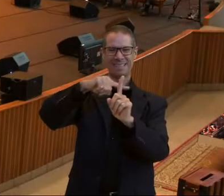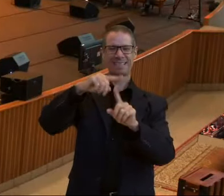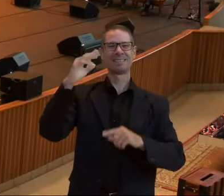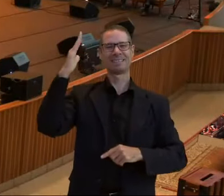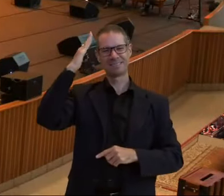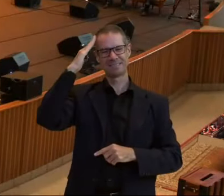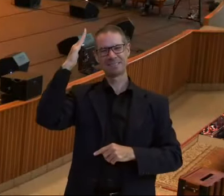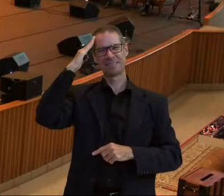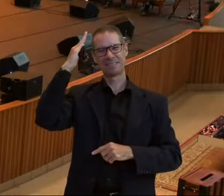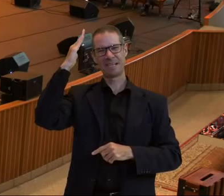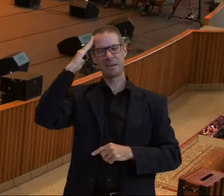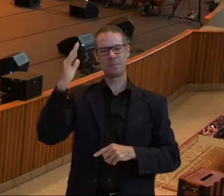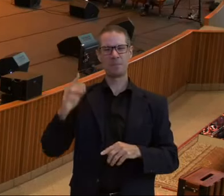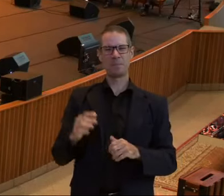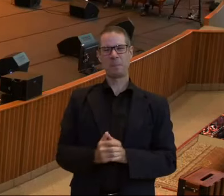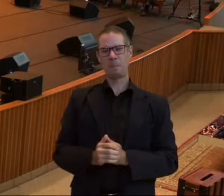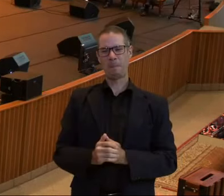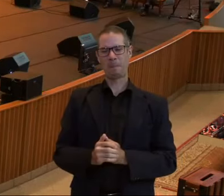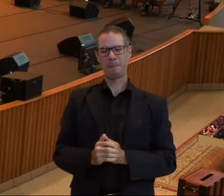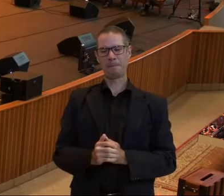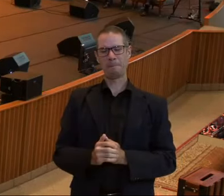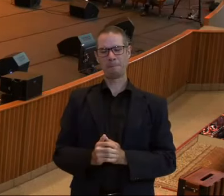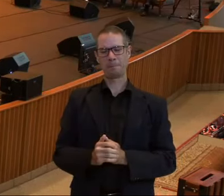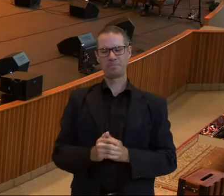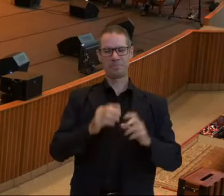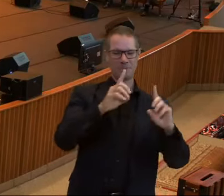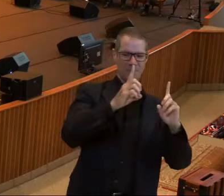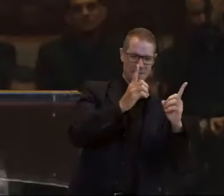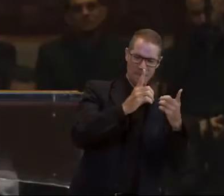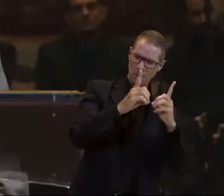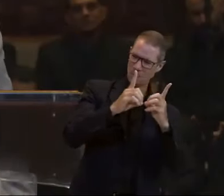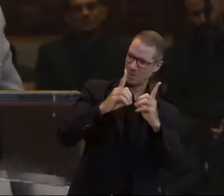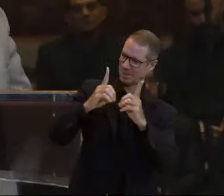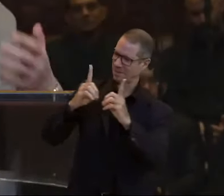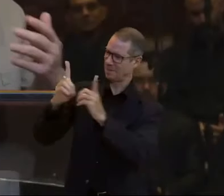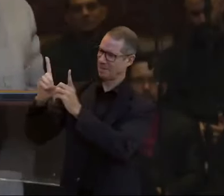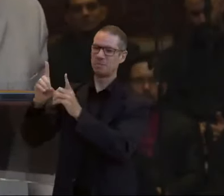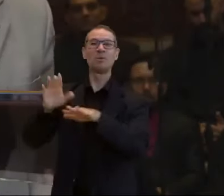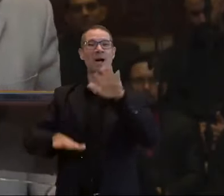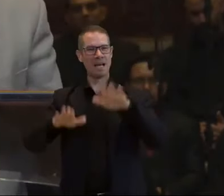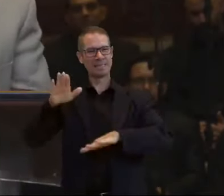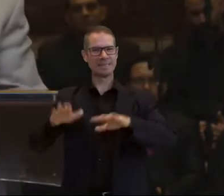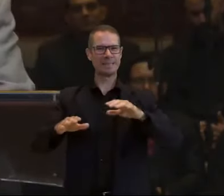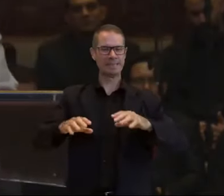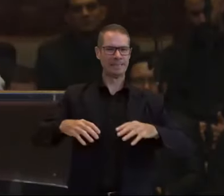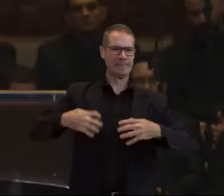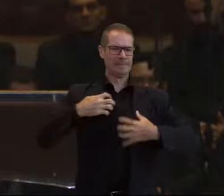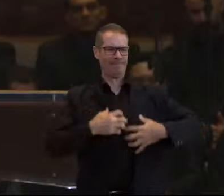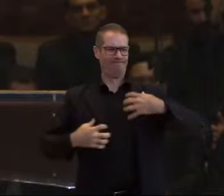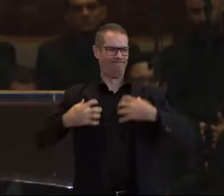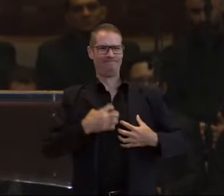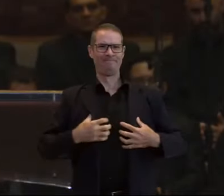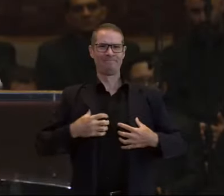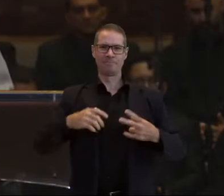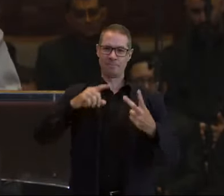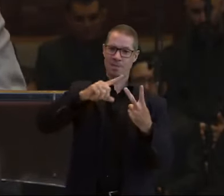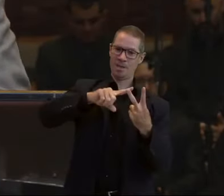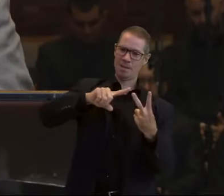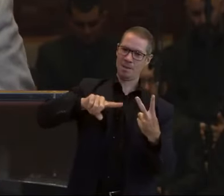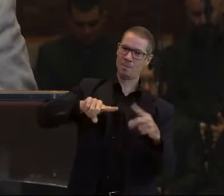Sabe? Porque, como os discípulos, que às vezes se estressavam, mas também se